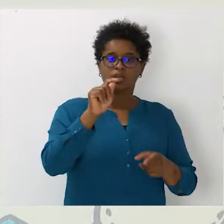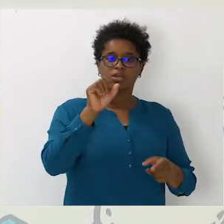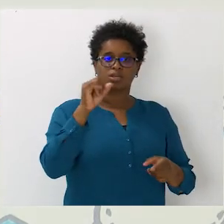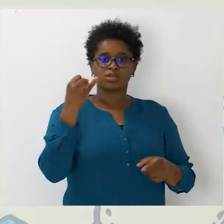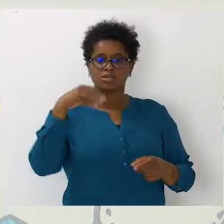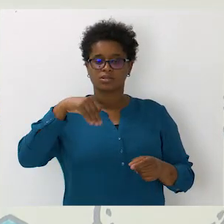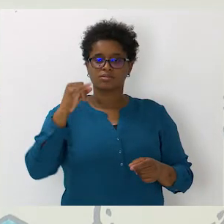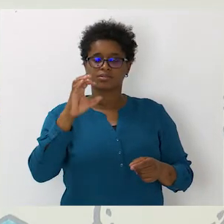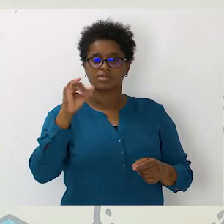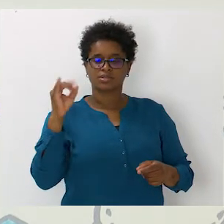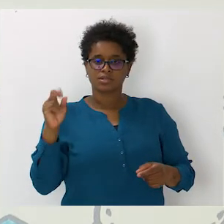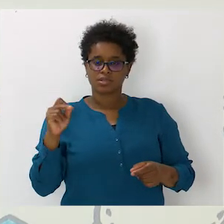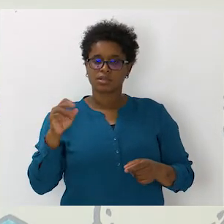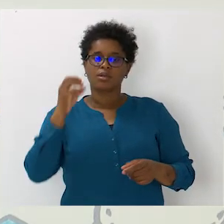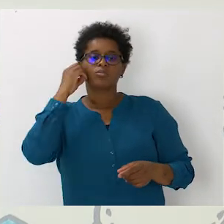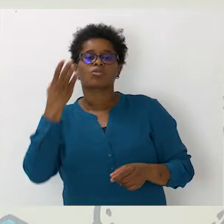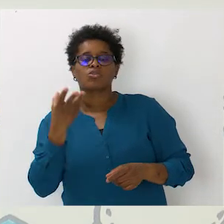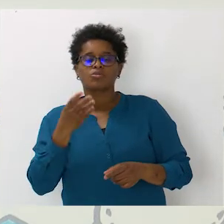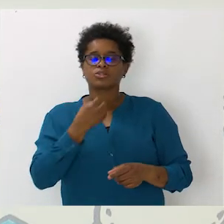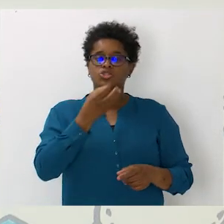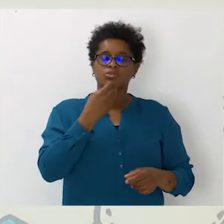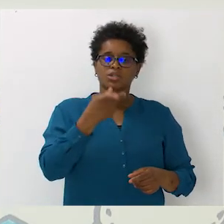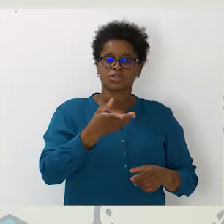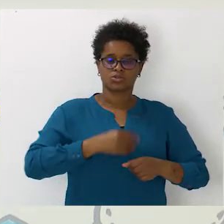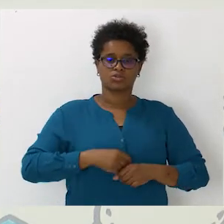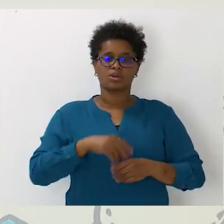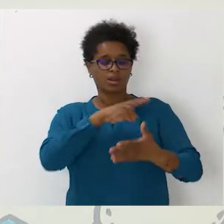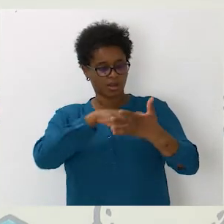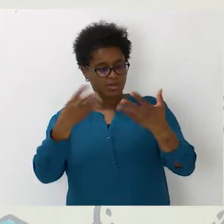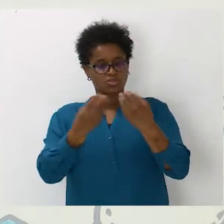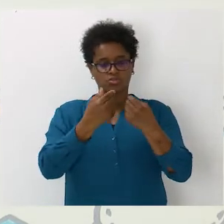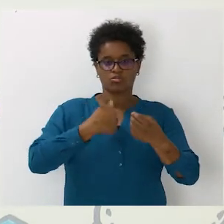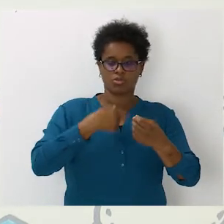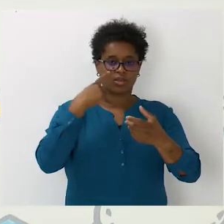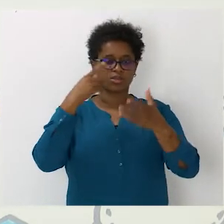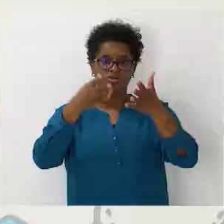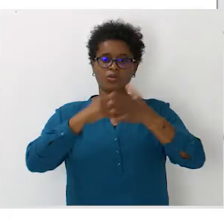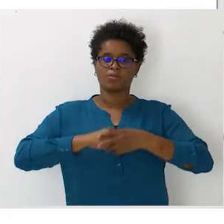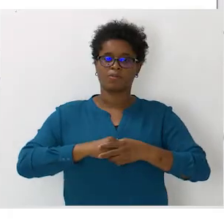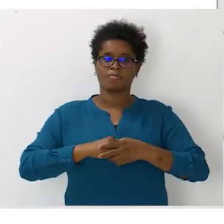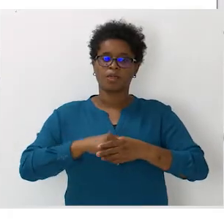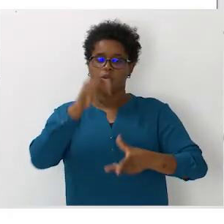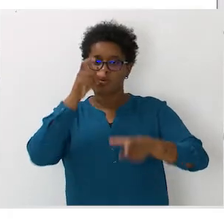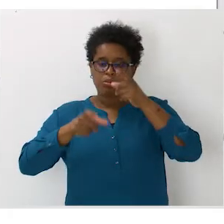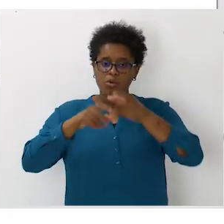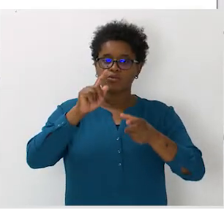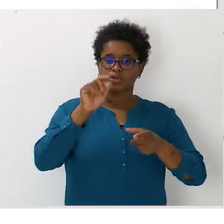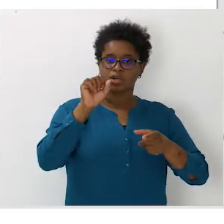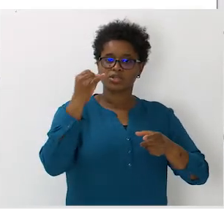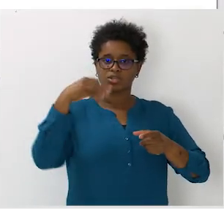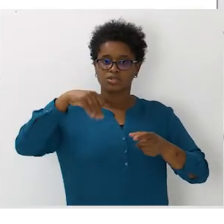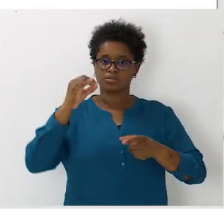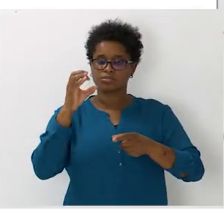Egípcia. Como se explica isso? Leiam comigo. Atenção. O povo